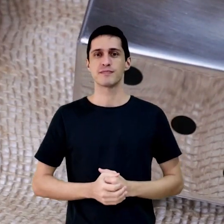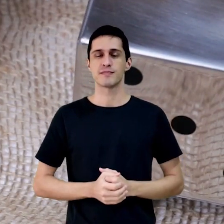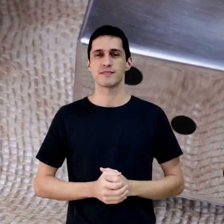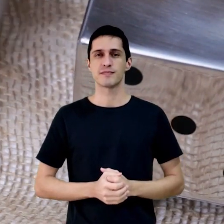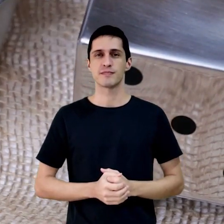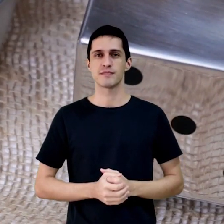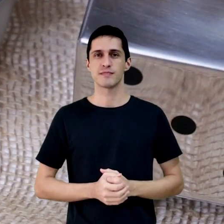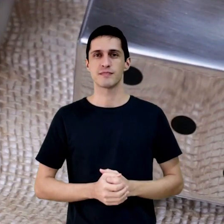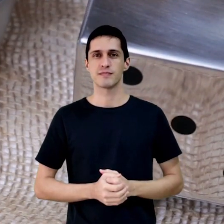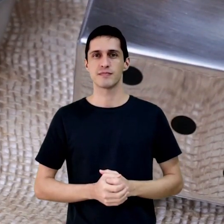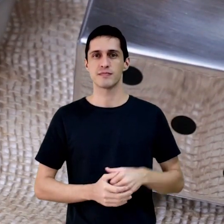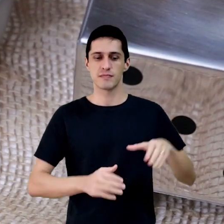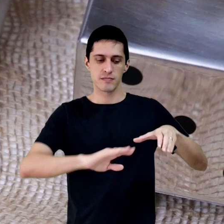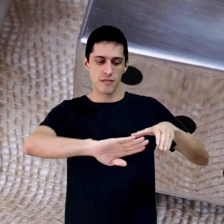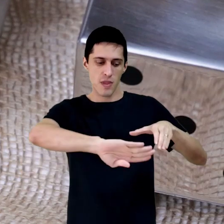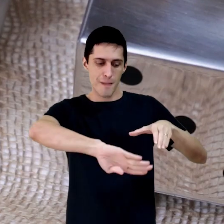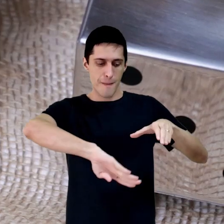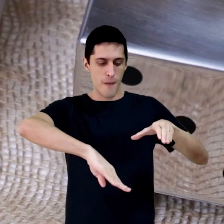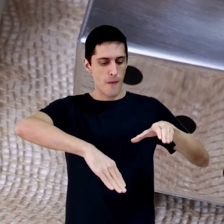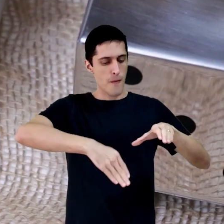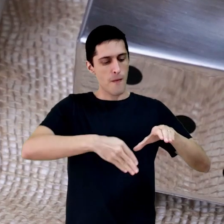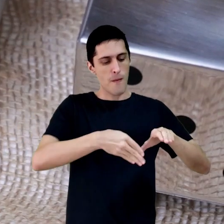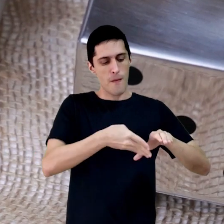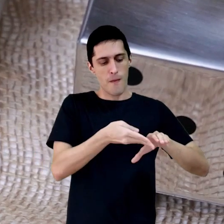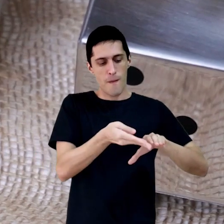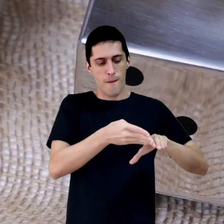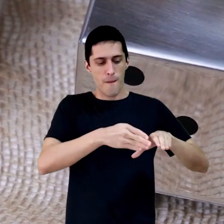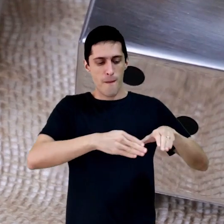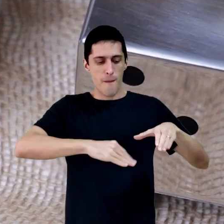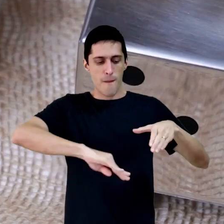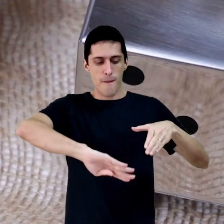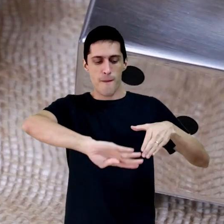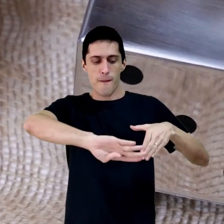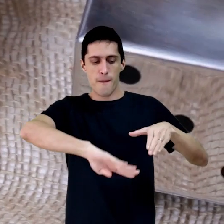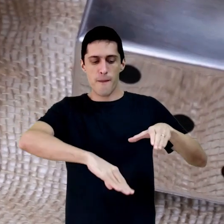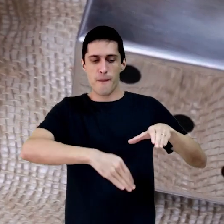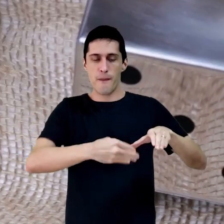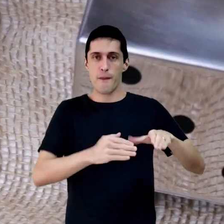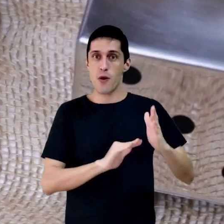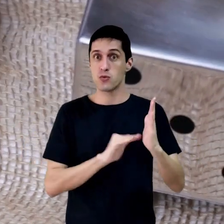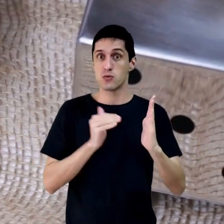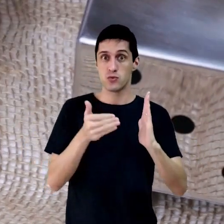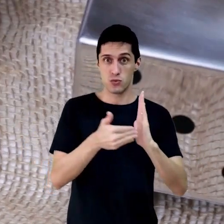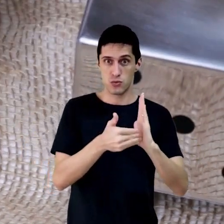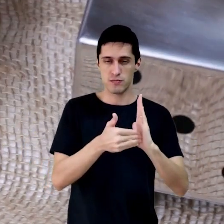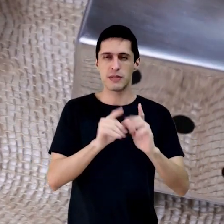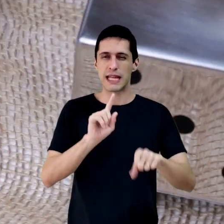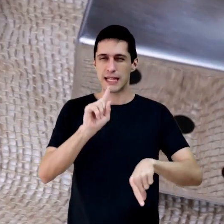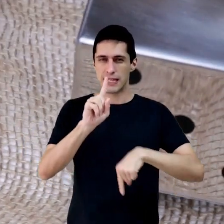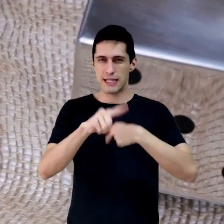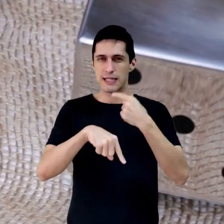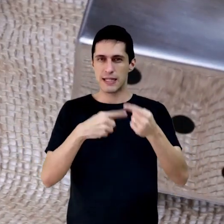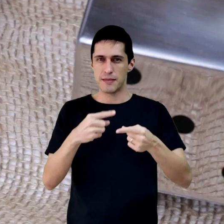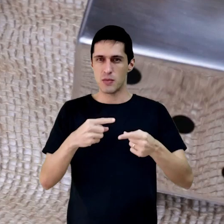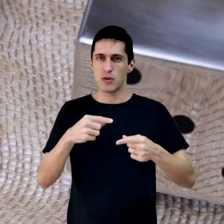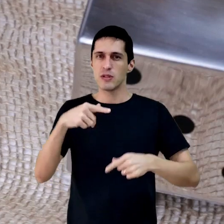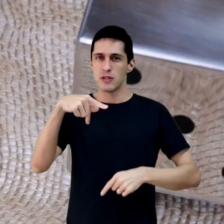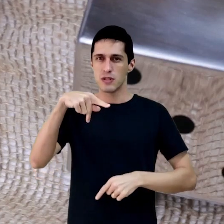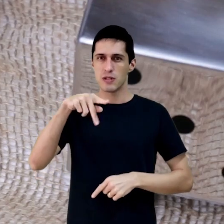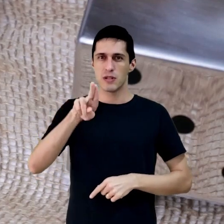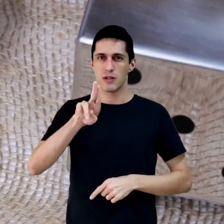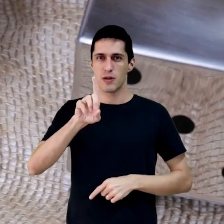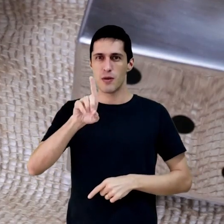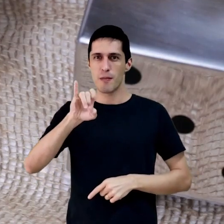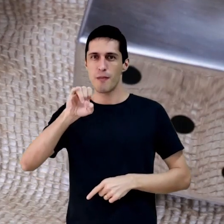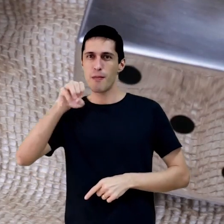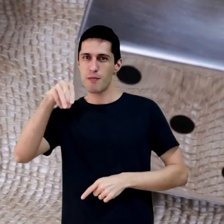Fazer com que essa calda, ó, fique em toda a forma. Para depois a gente ir para a parte do pudim.